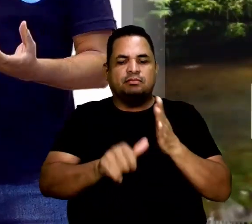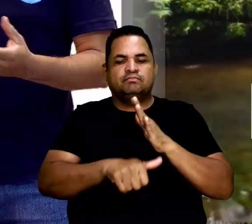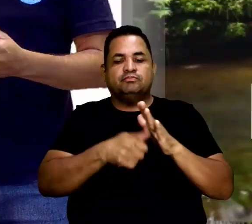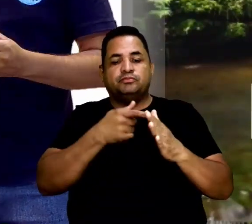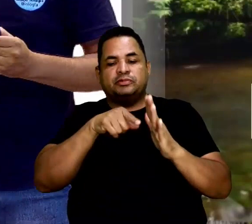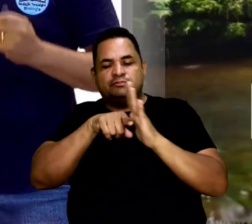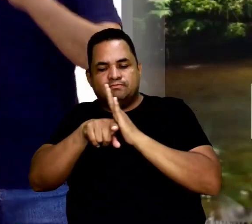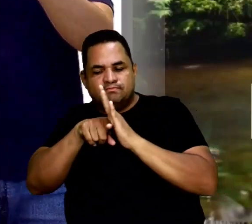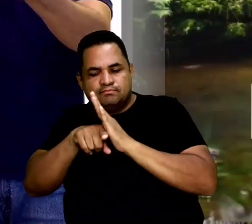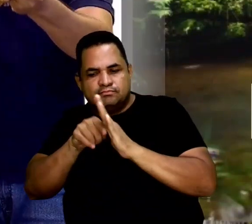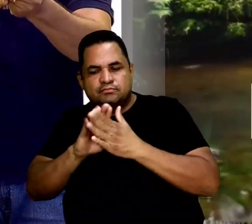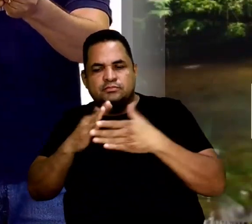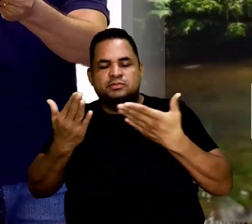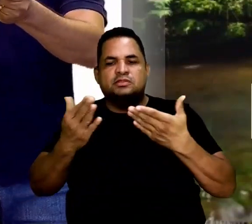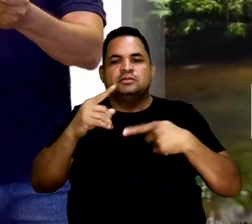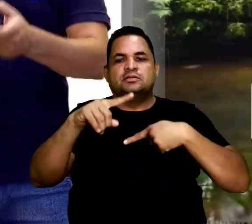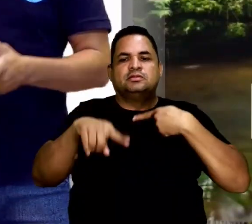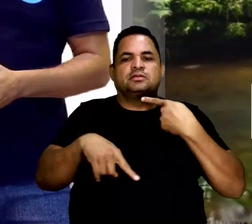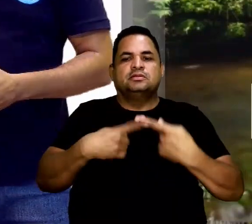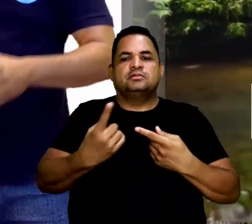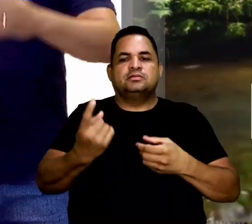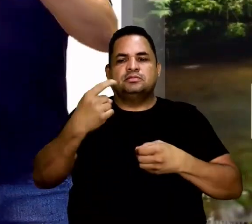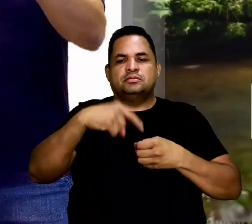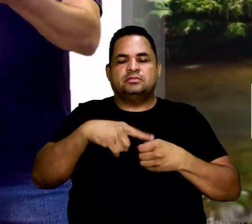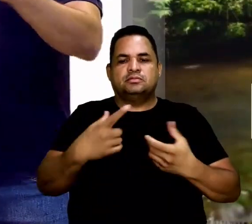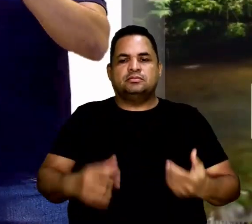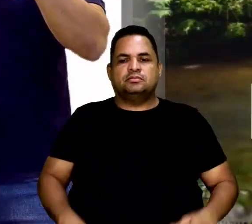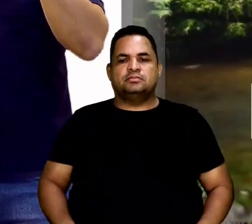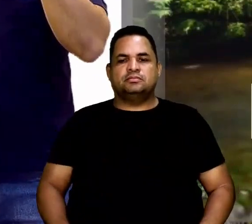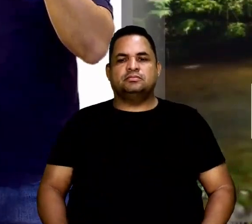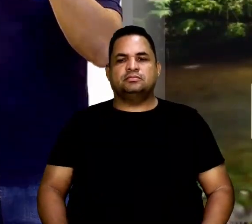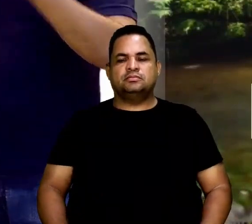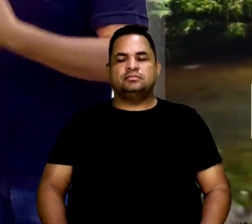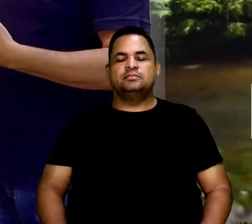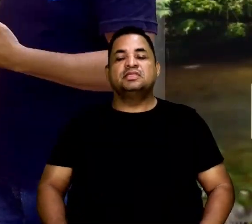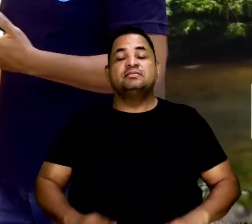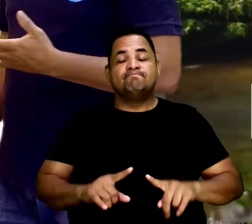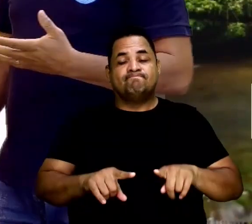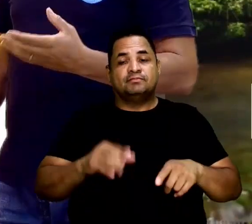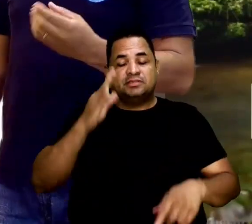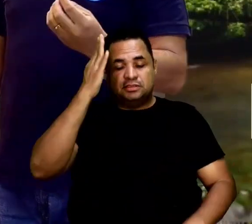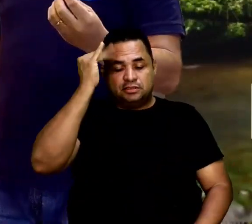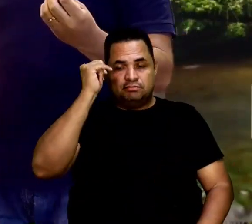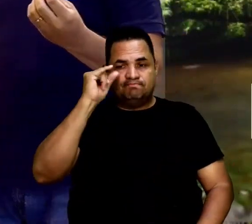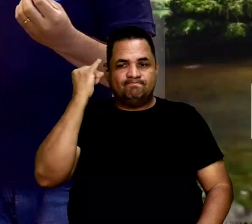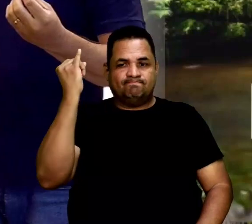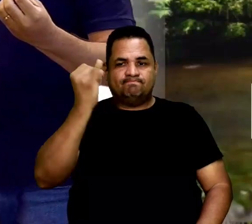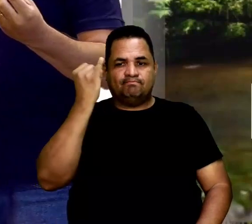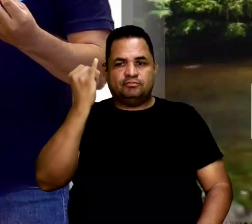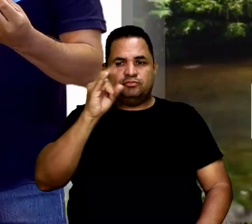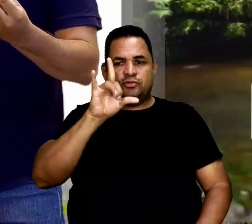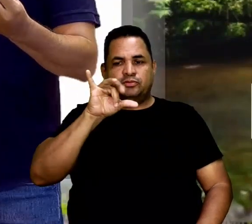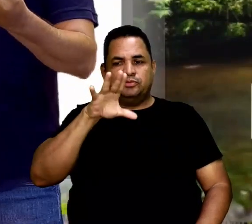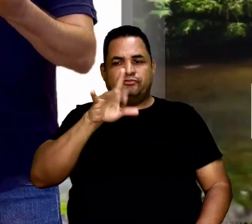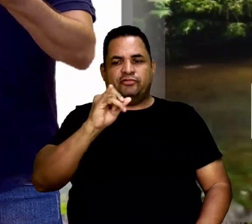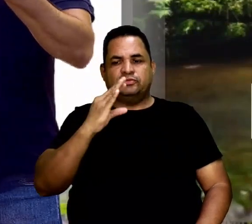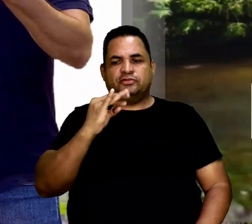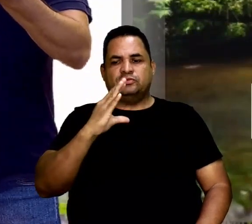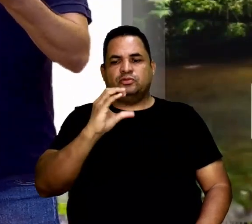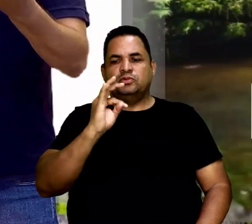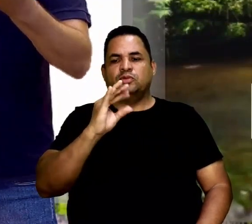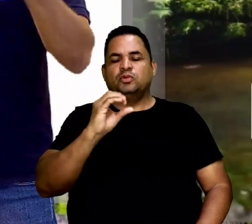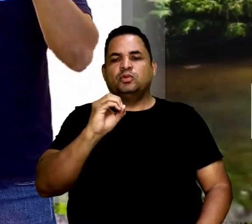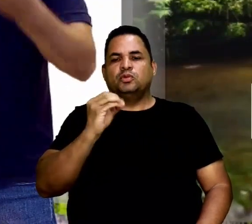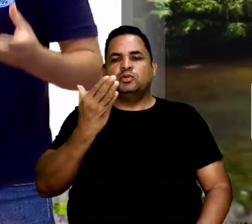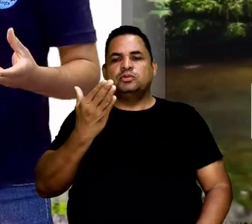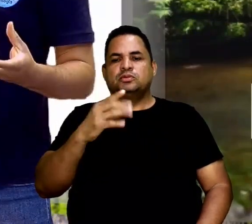tomar alguma providência e depois devolver isso. Só para você ter ideia como é importante a questão do linfócito, né?